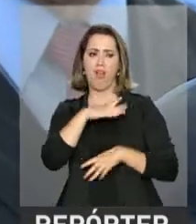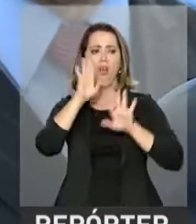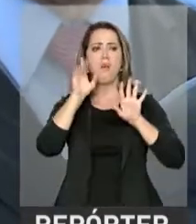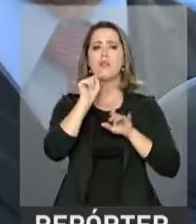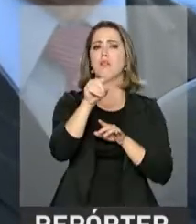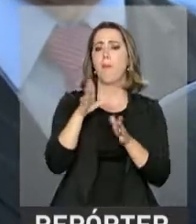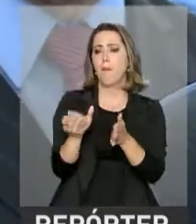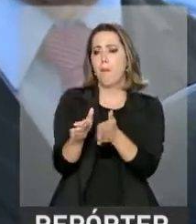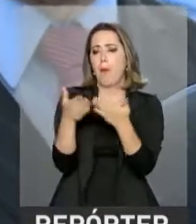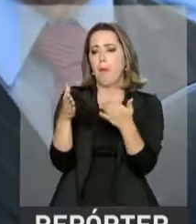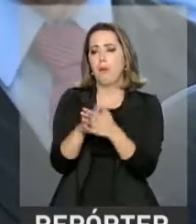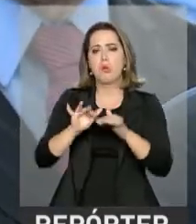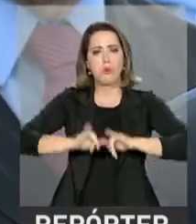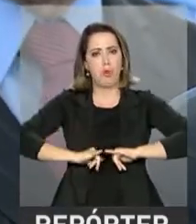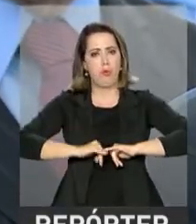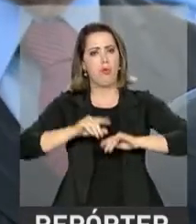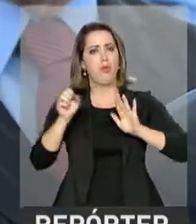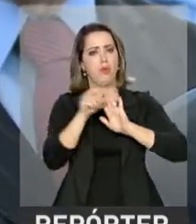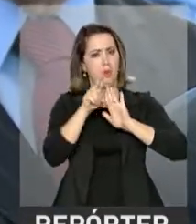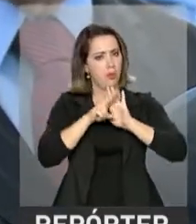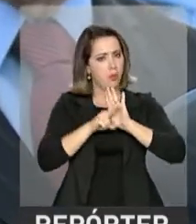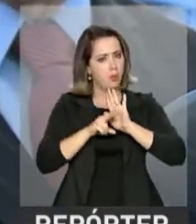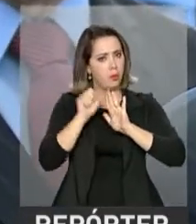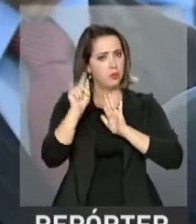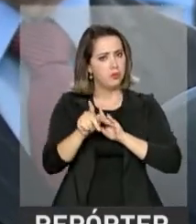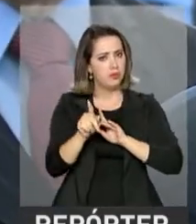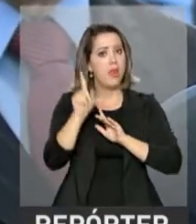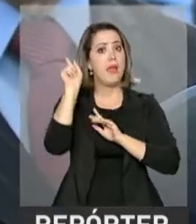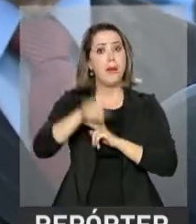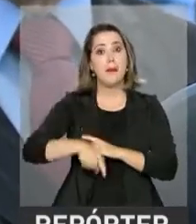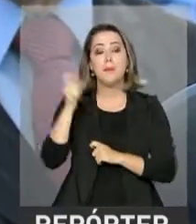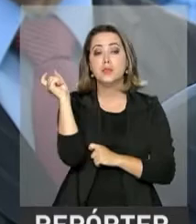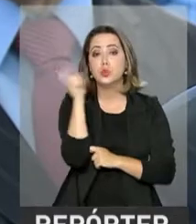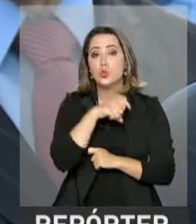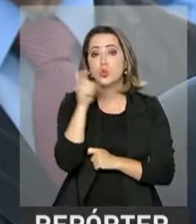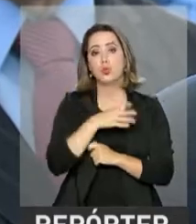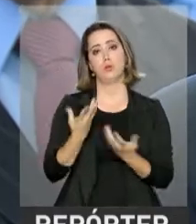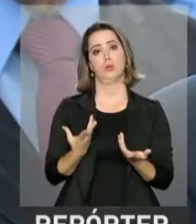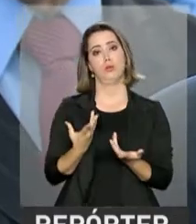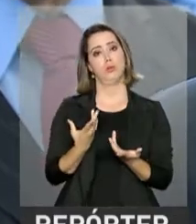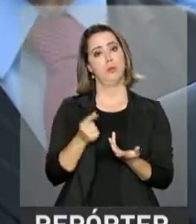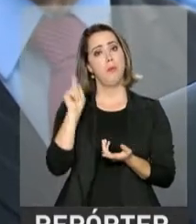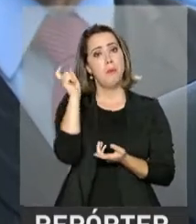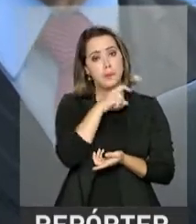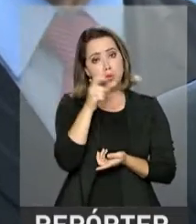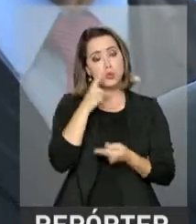pobres uma palavra forte porque